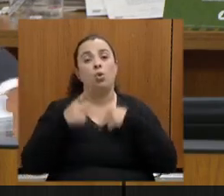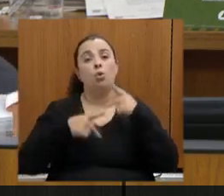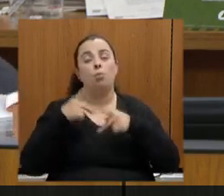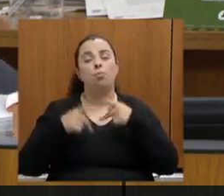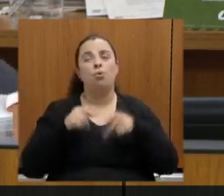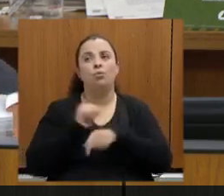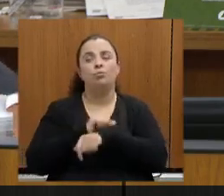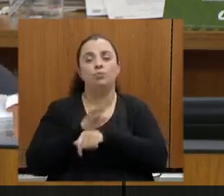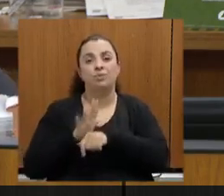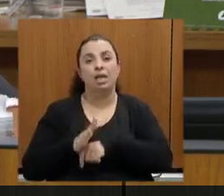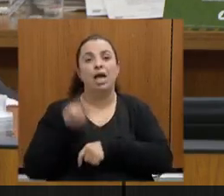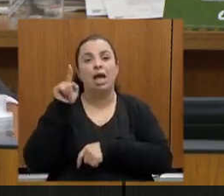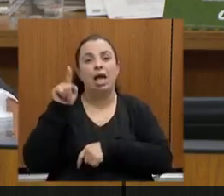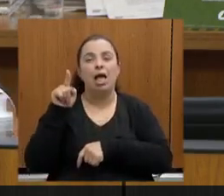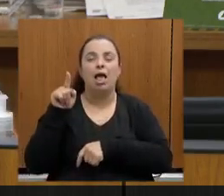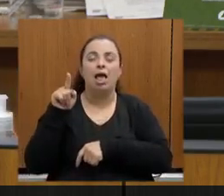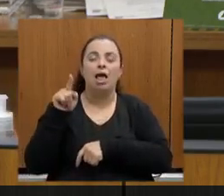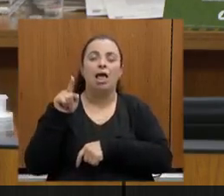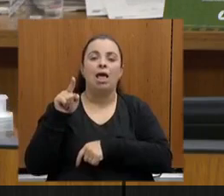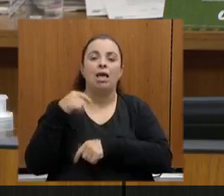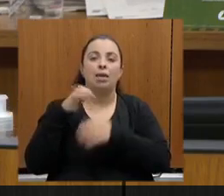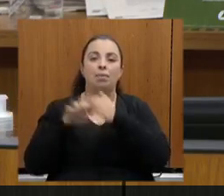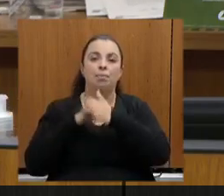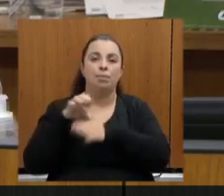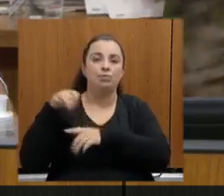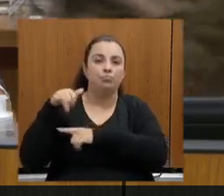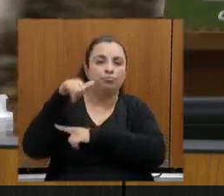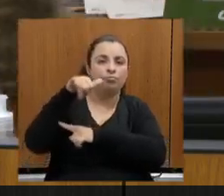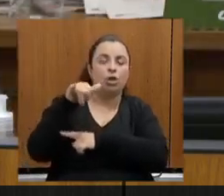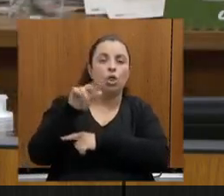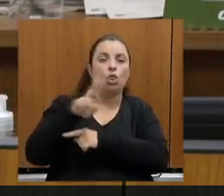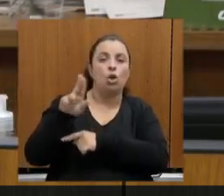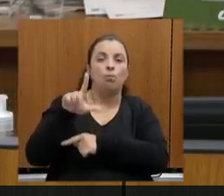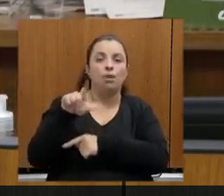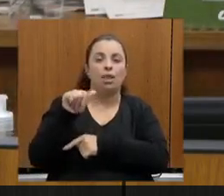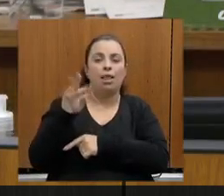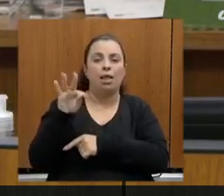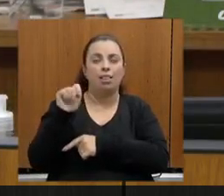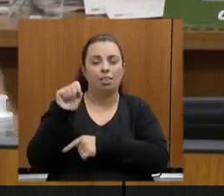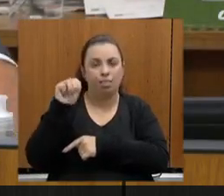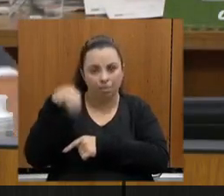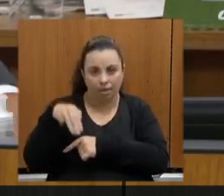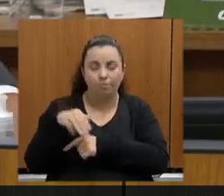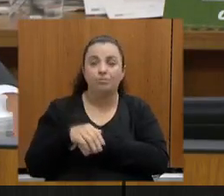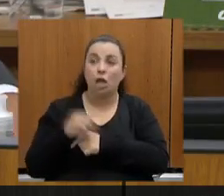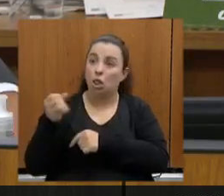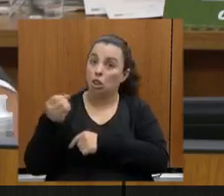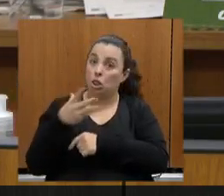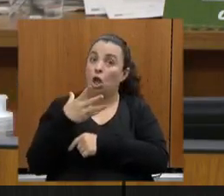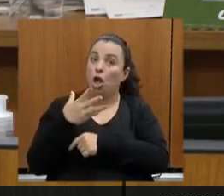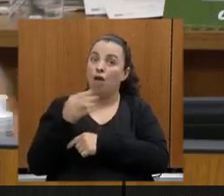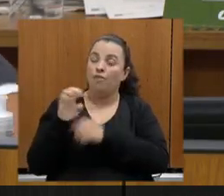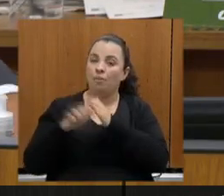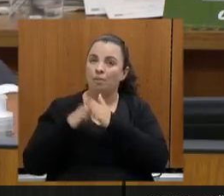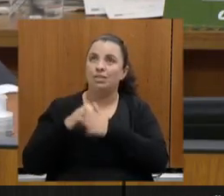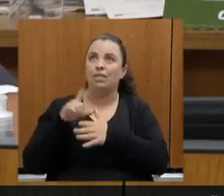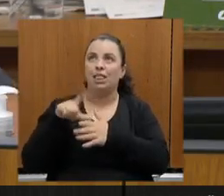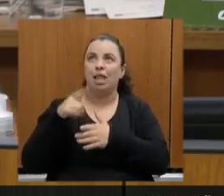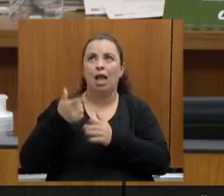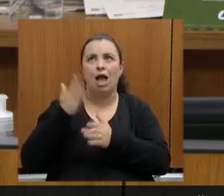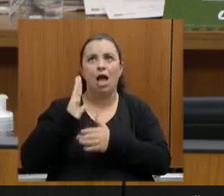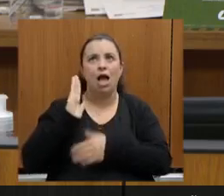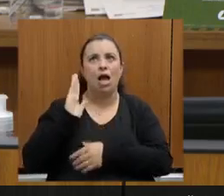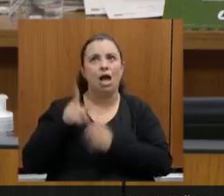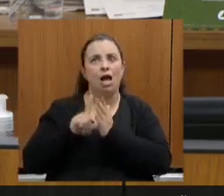latam e pousou hoje em Montes Claros é uma nova empresa no até azul já pagou e agora